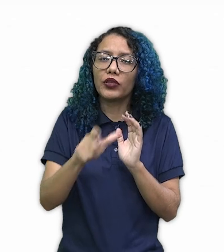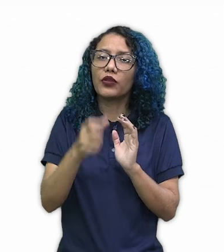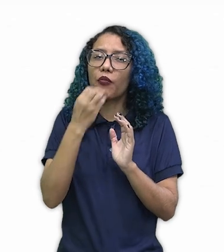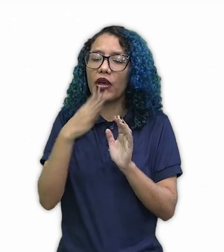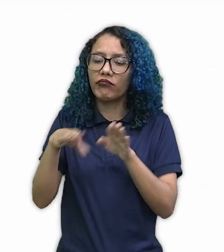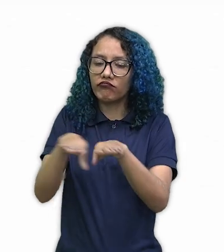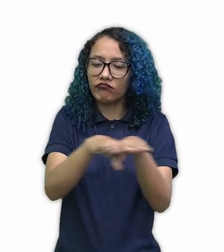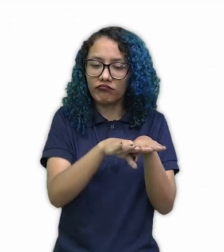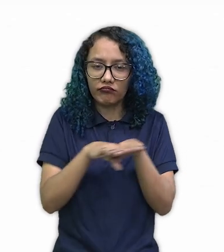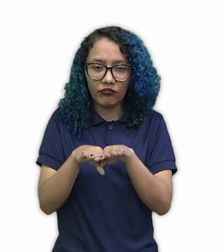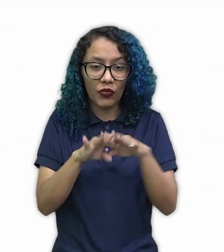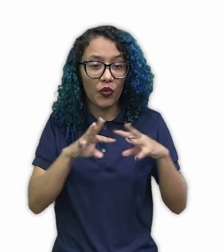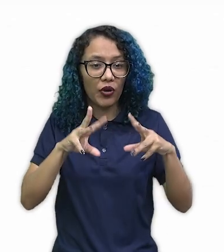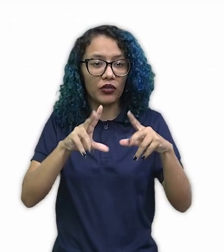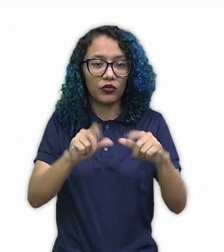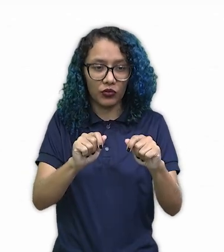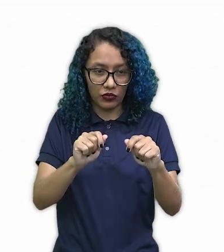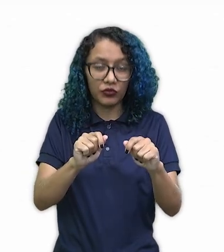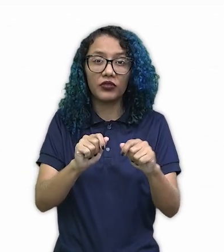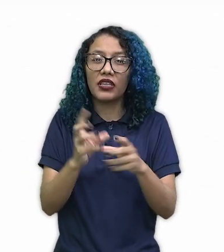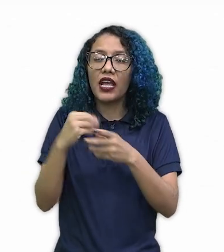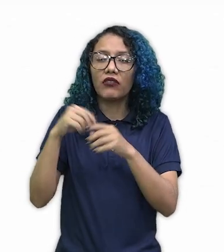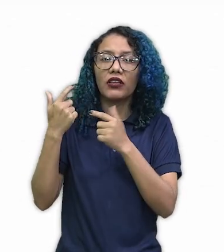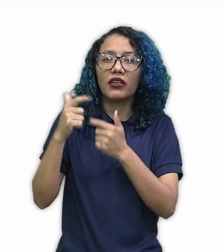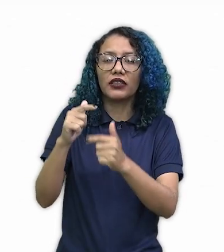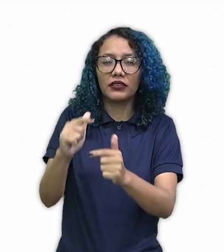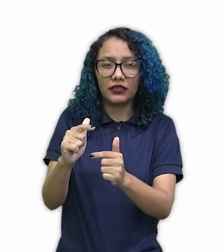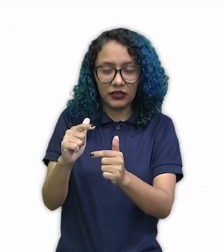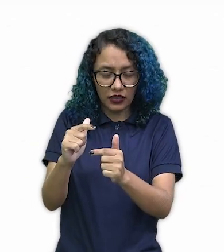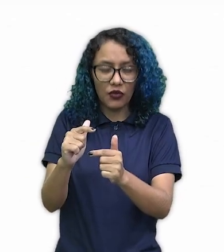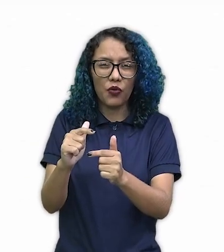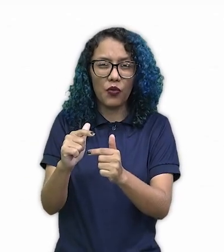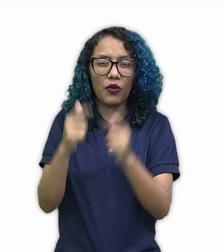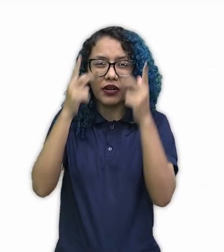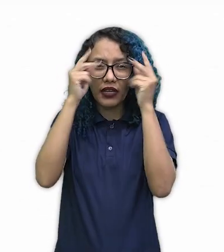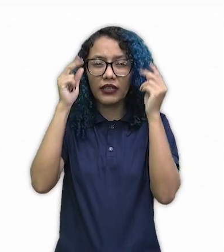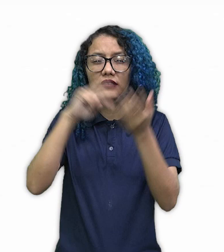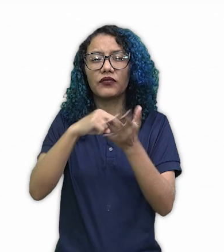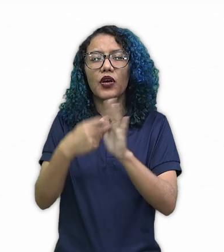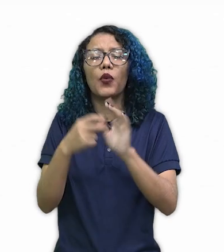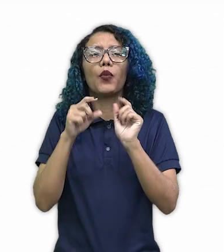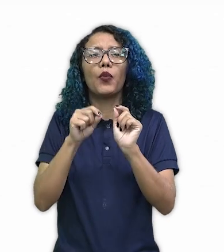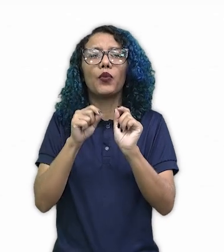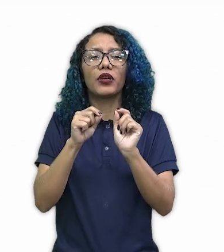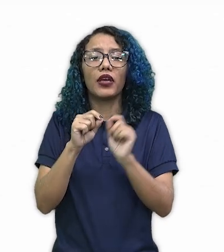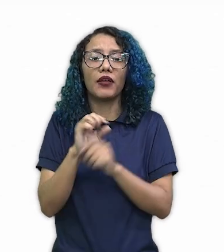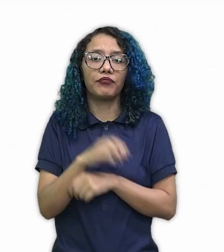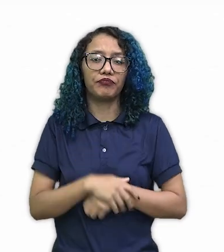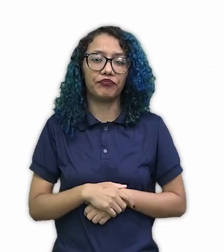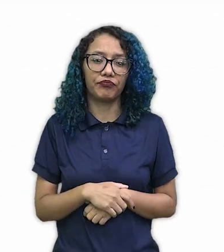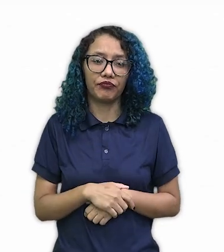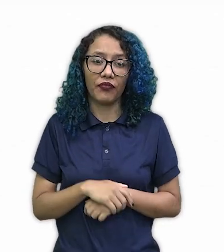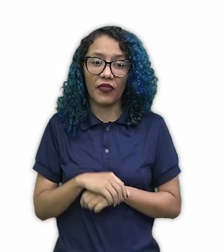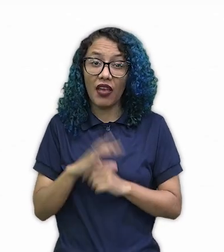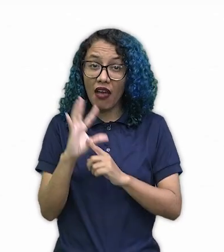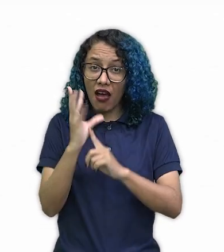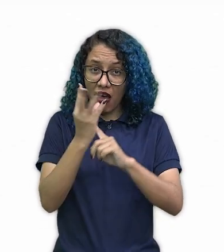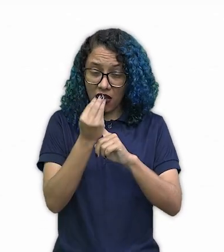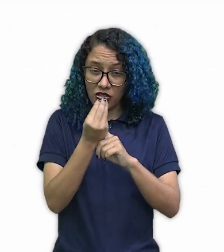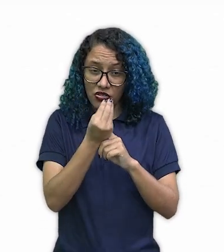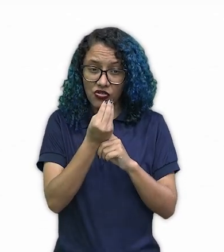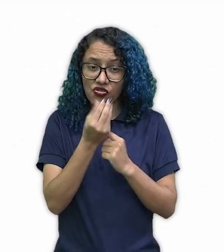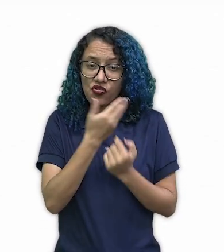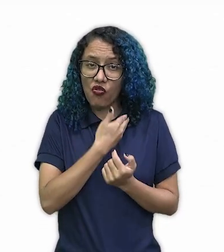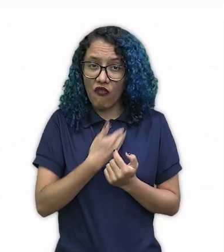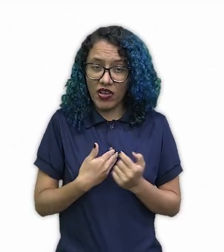na tradição grega, seria o quê? A arte de governar a cidade. O governo